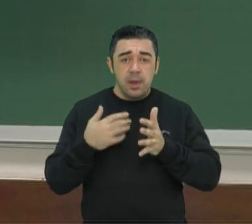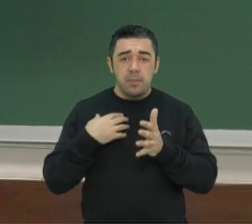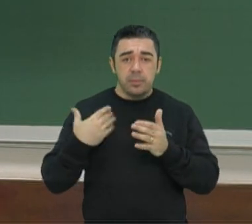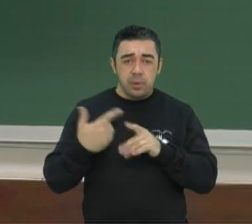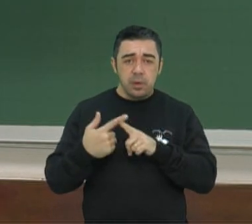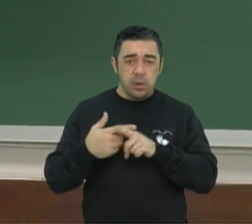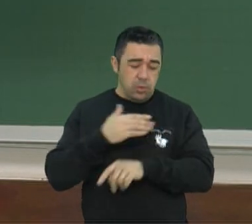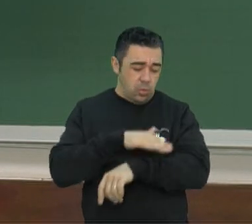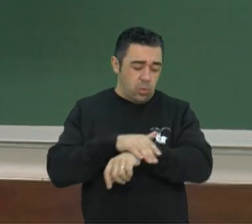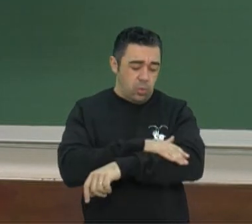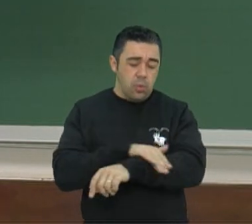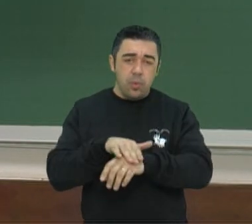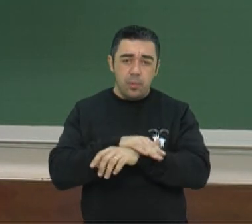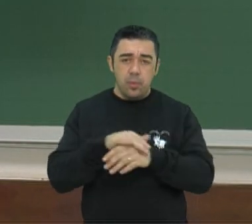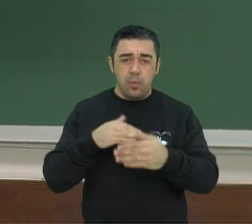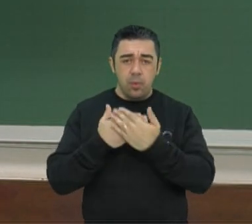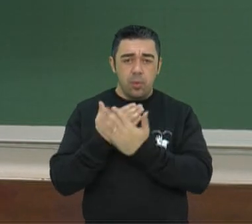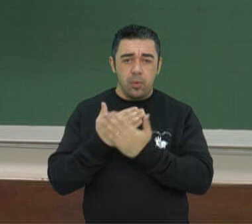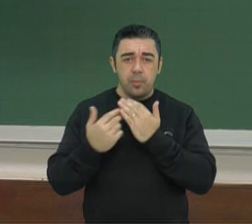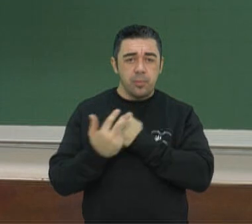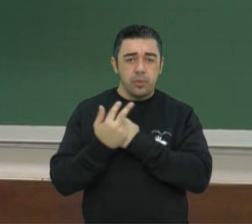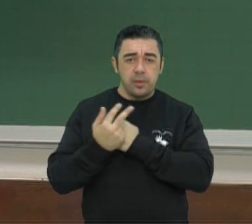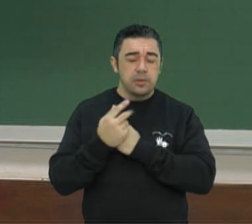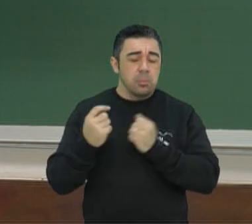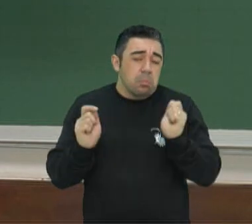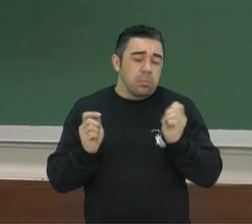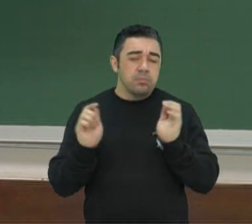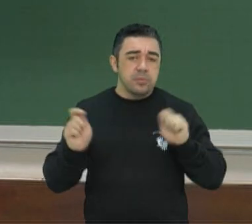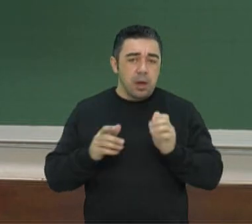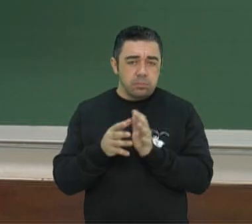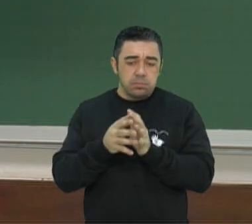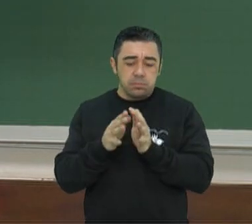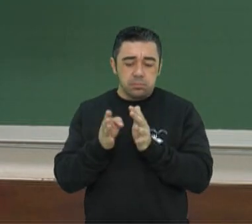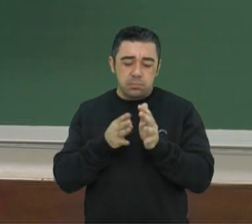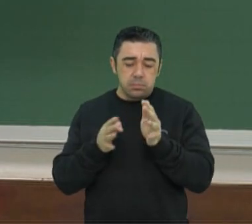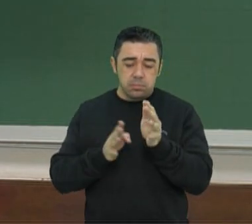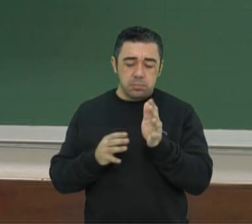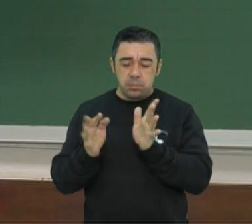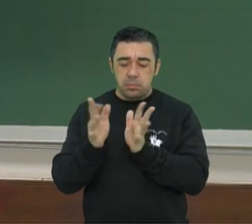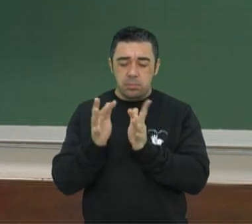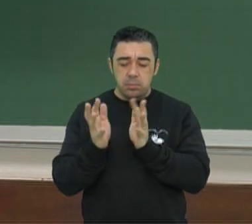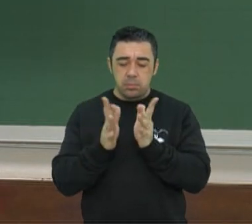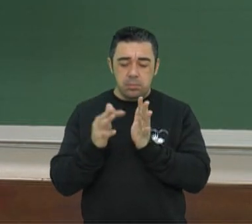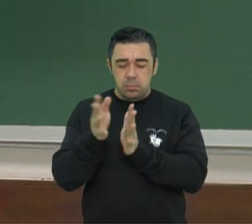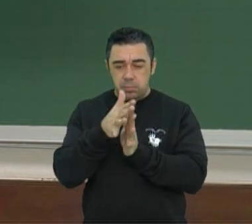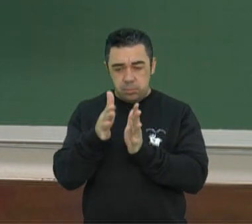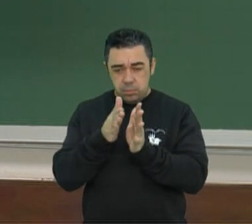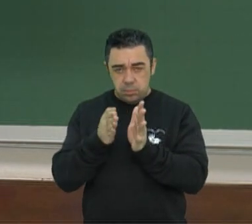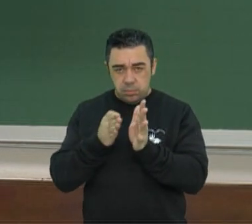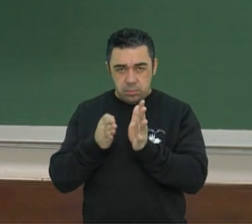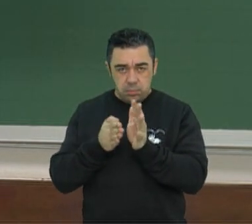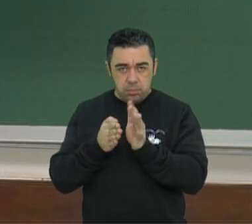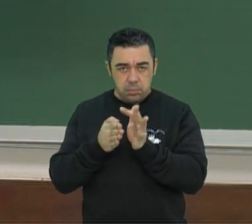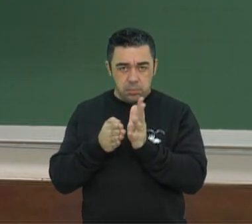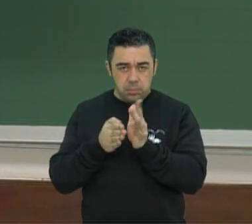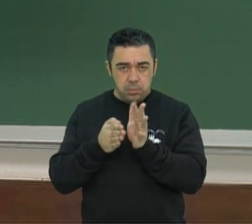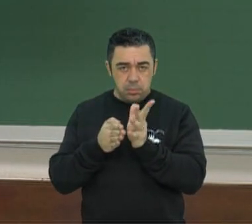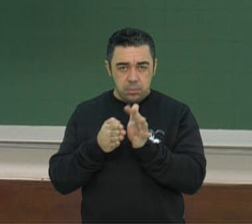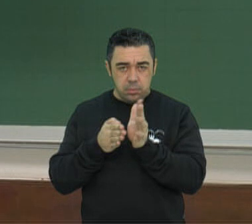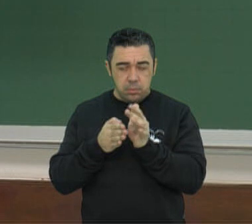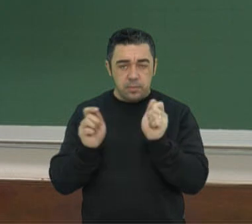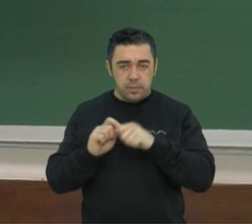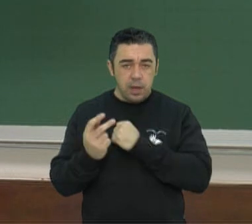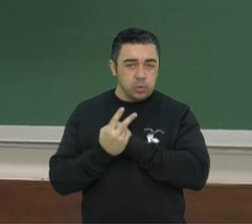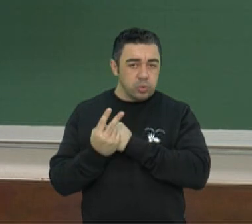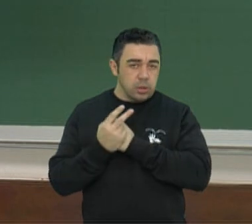ali no corpo dele que não permite que ele seja afetado por essas toxinas. E ele se esconde lá dentro. Então, veja, ele